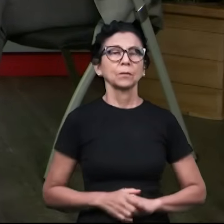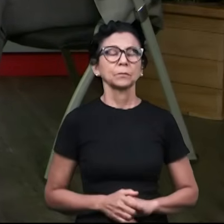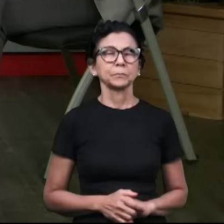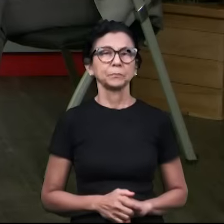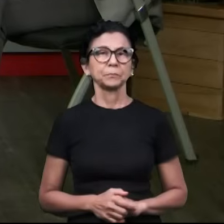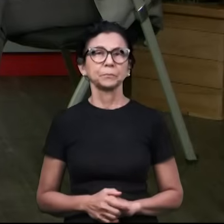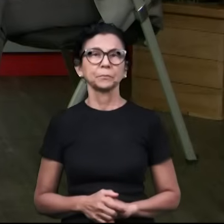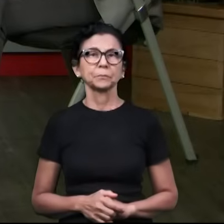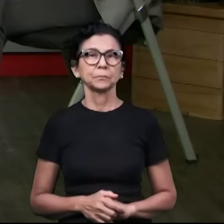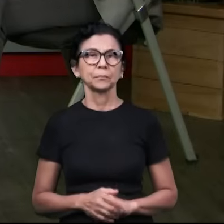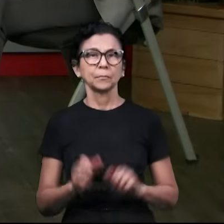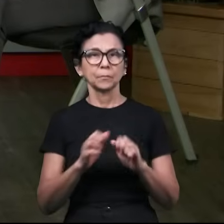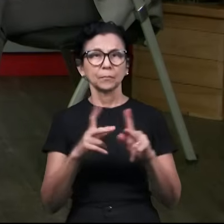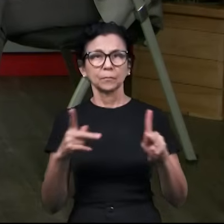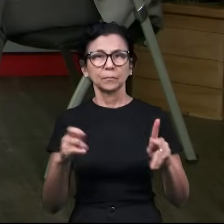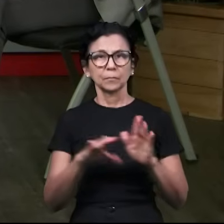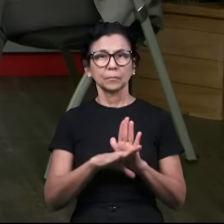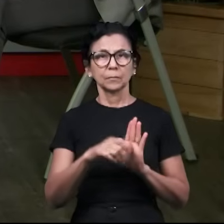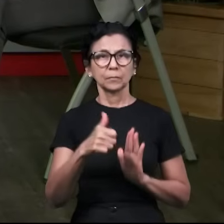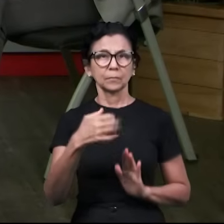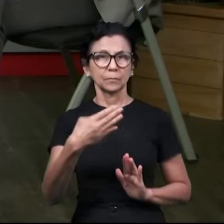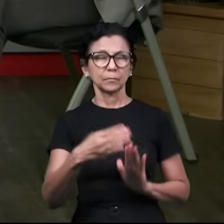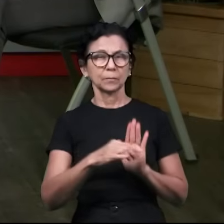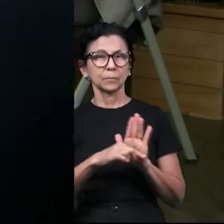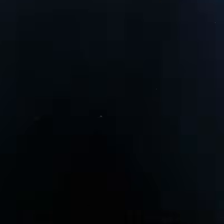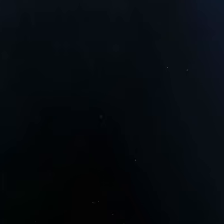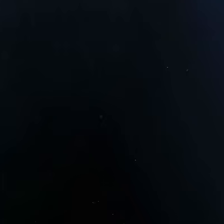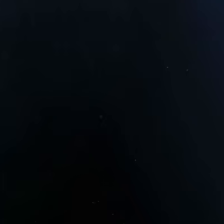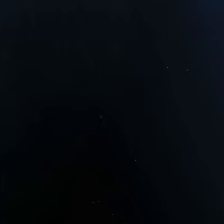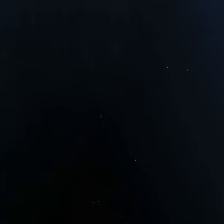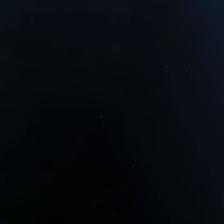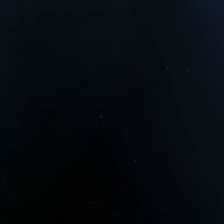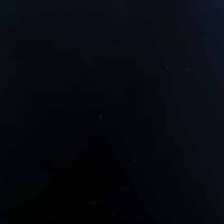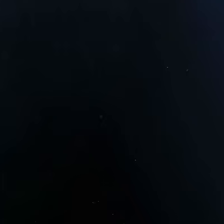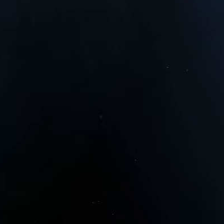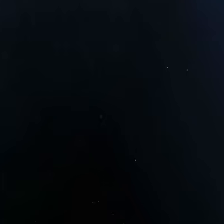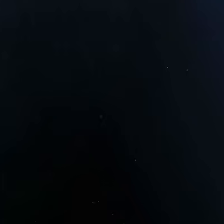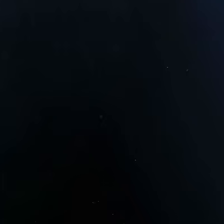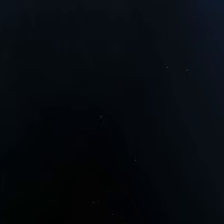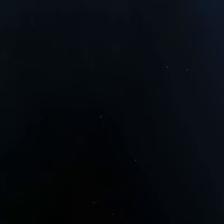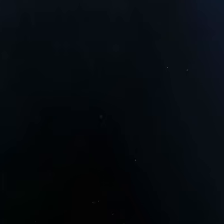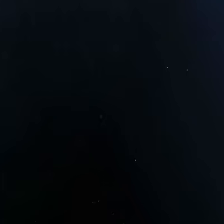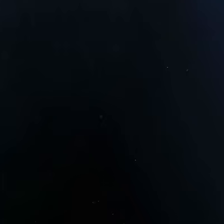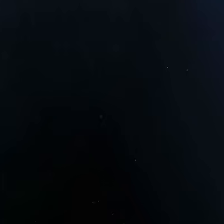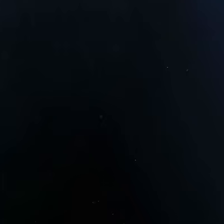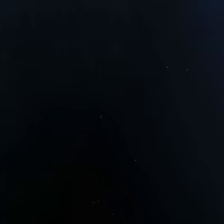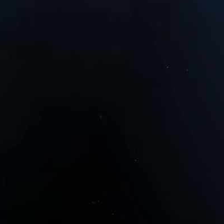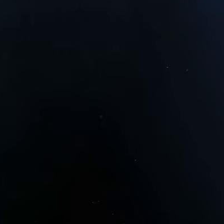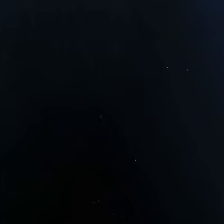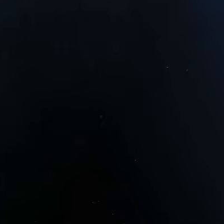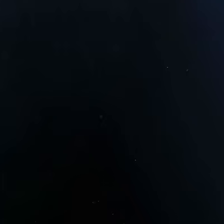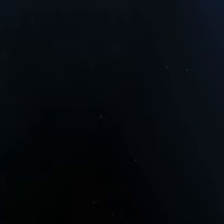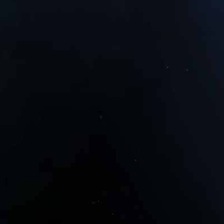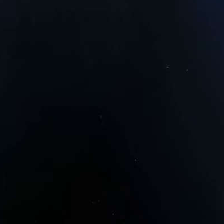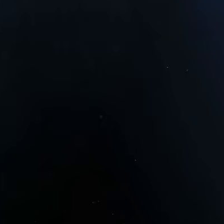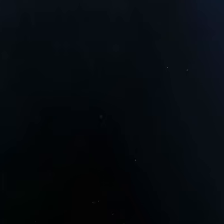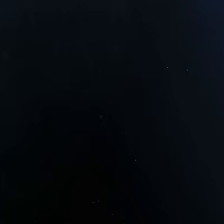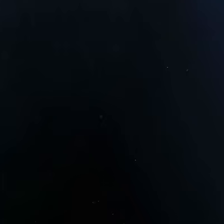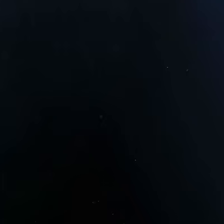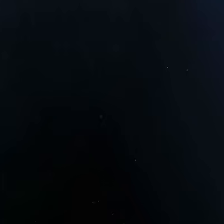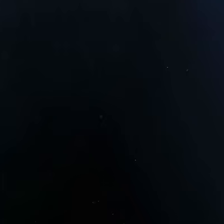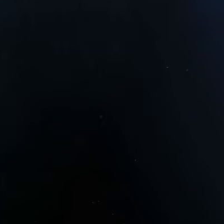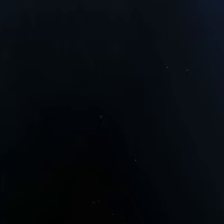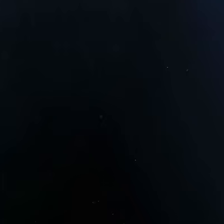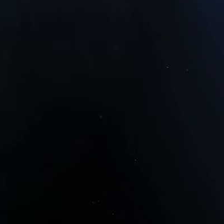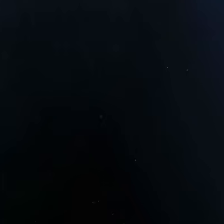que agora está em Apocalipse, capítulo 14, verso 14. E o objetivo é identificar a característica do Senhor Jesus como aquele que